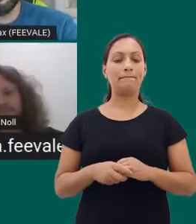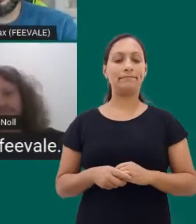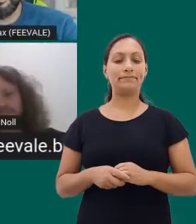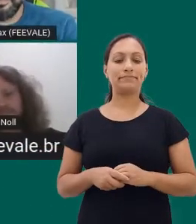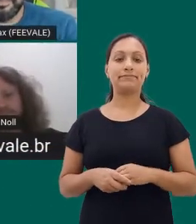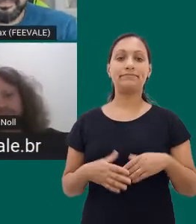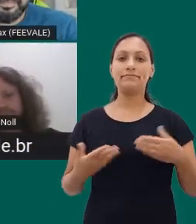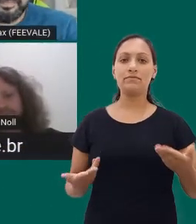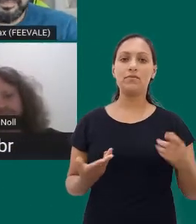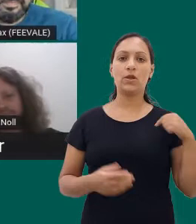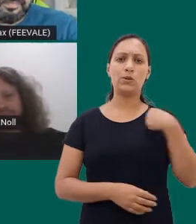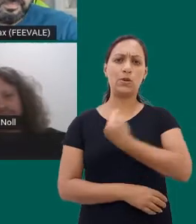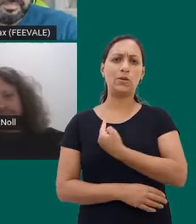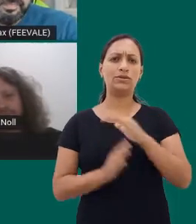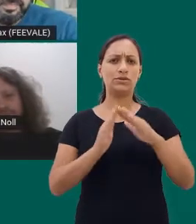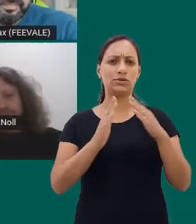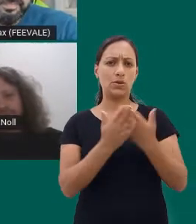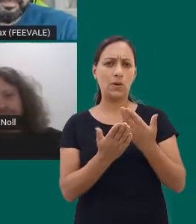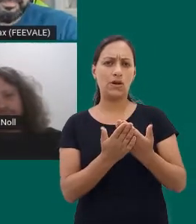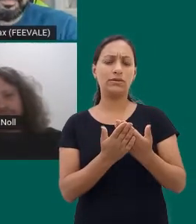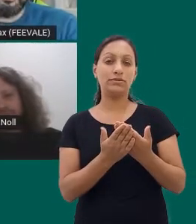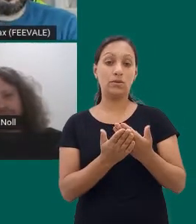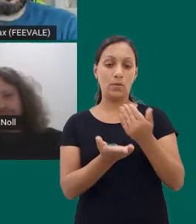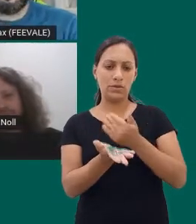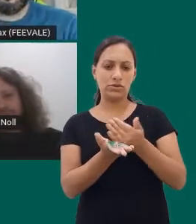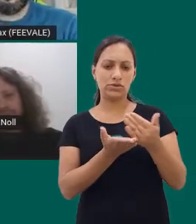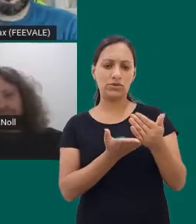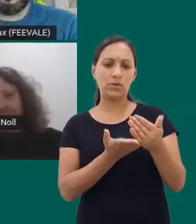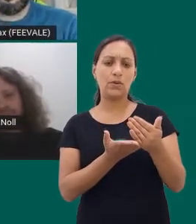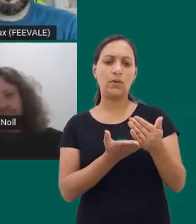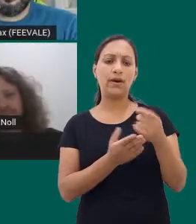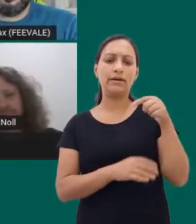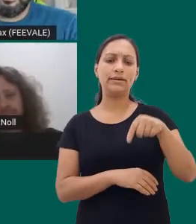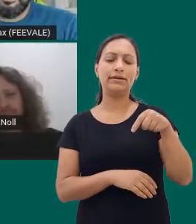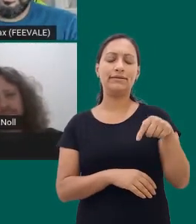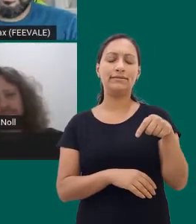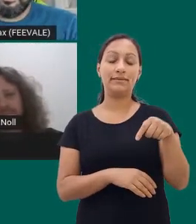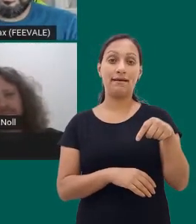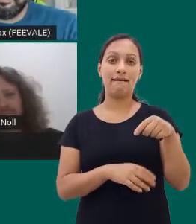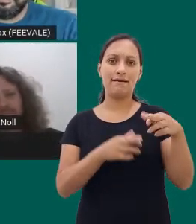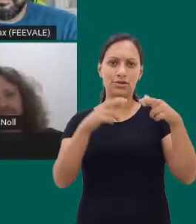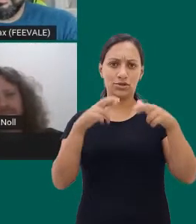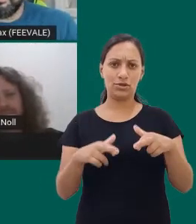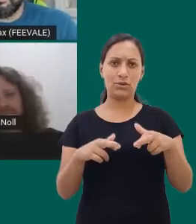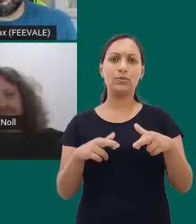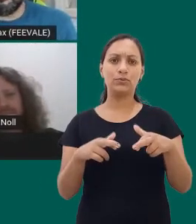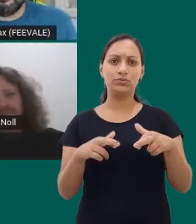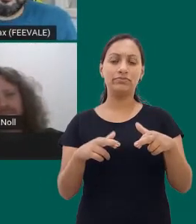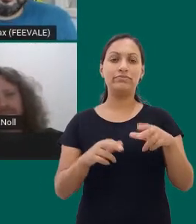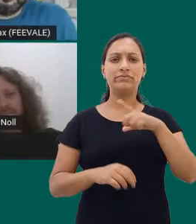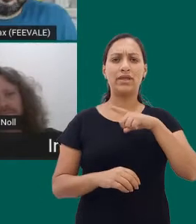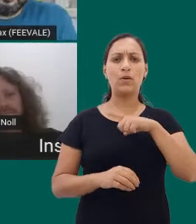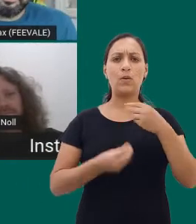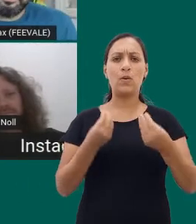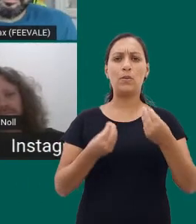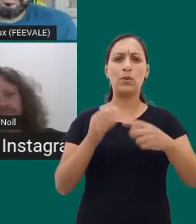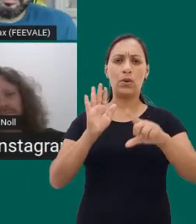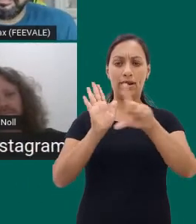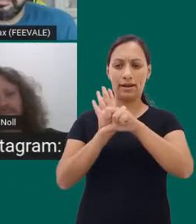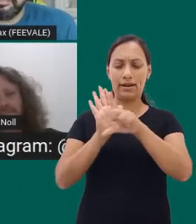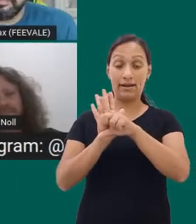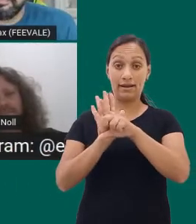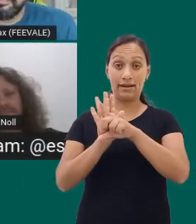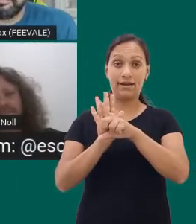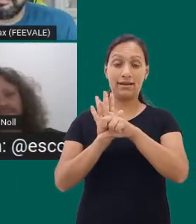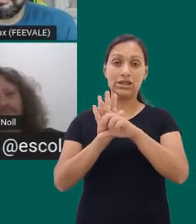foi pioneira aí na região, né, já trabalhando com os itinerários formativos. A gente tem como lei, a partir de 2022, todas as